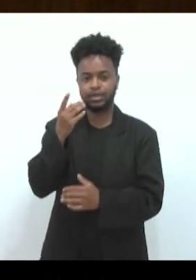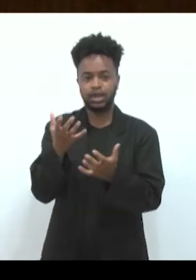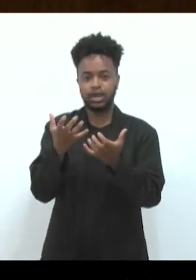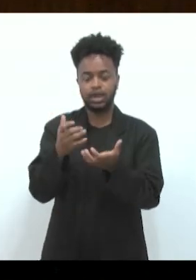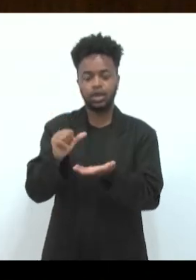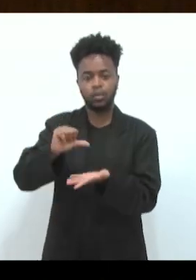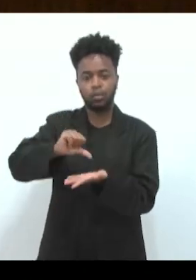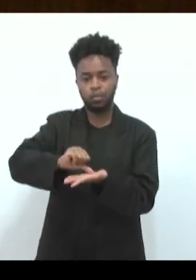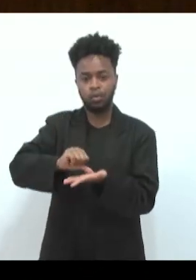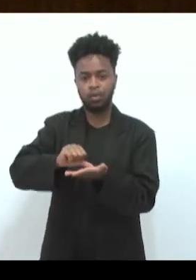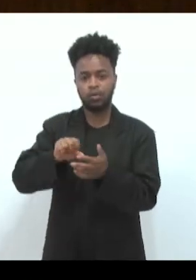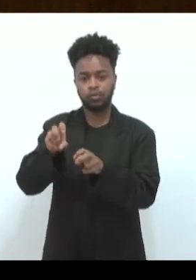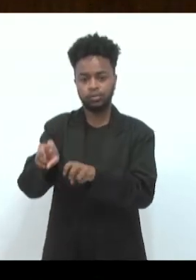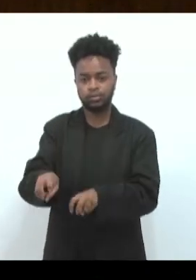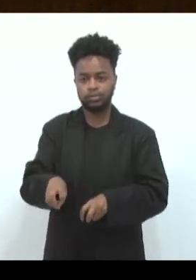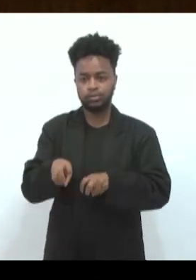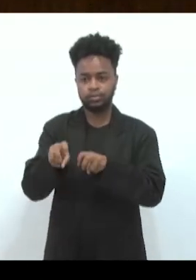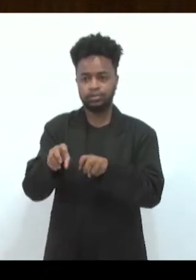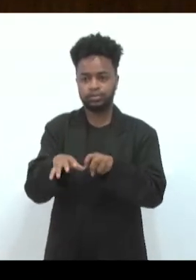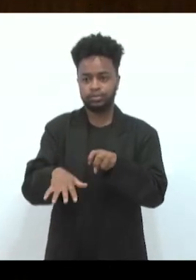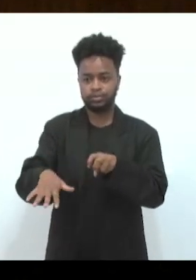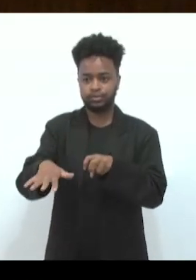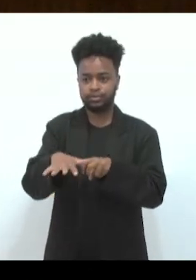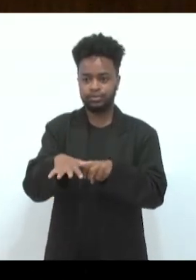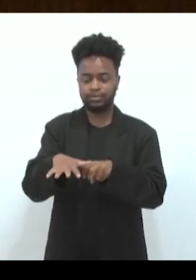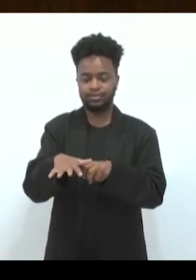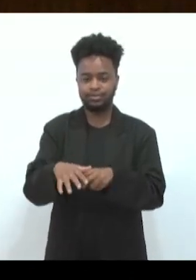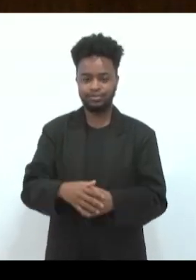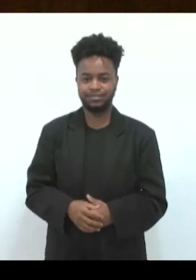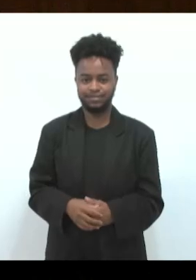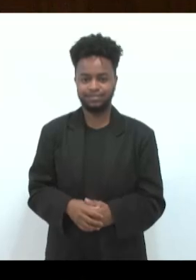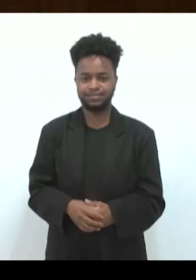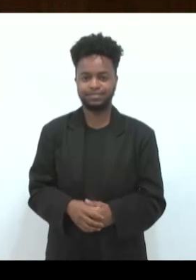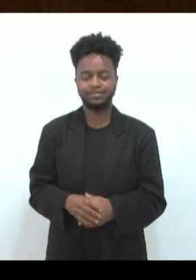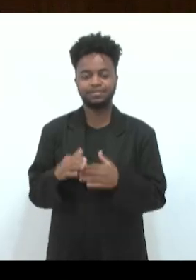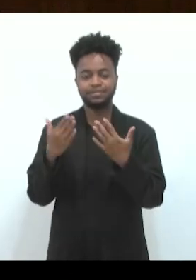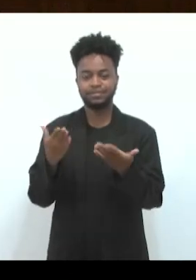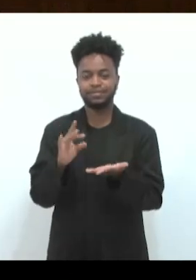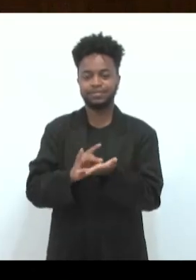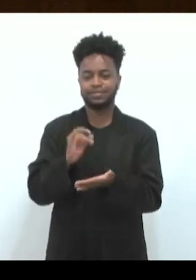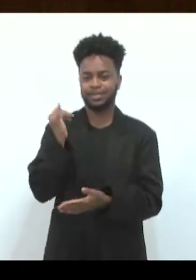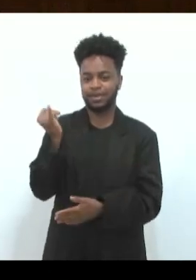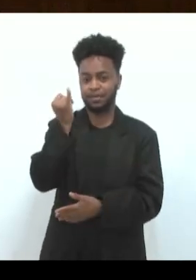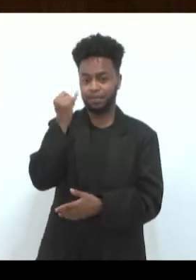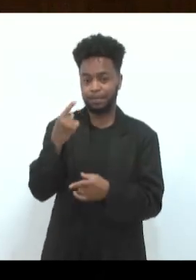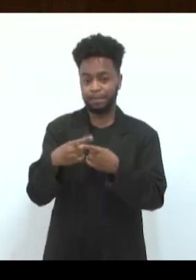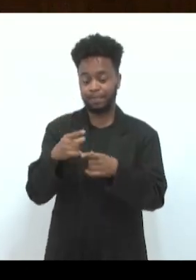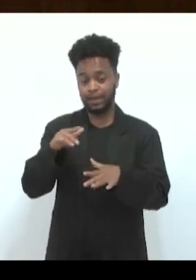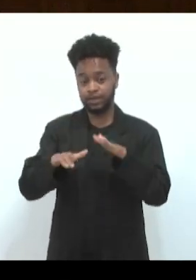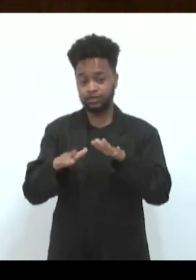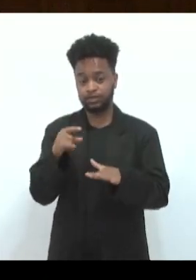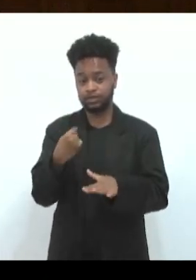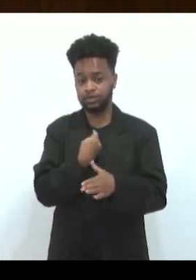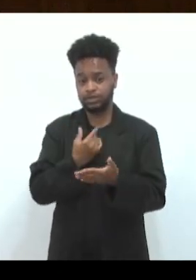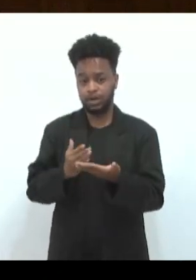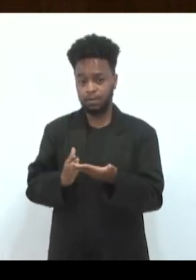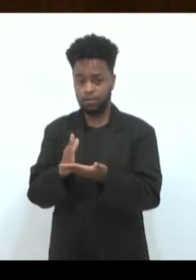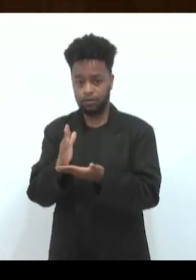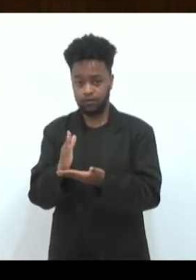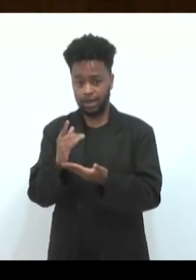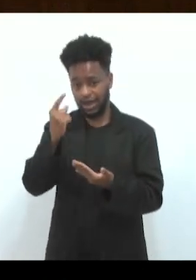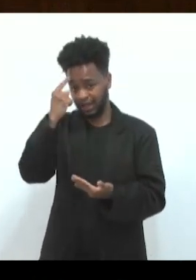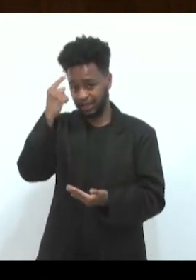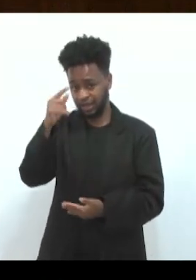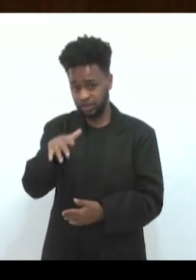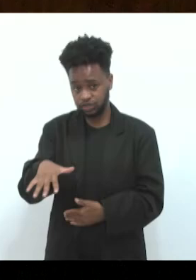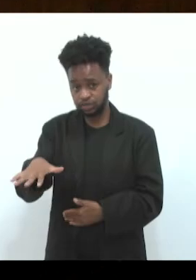polo agroecológico numa região, Médio Paraíba. Isso é muito importante, porque muitas vezes nós aprovamos uma ideia